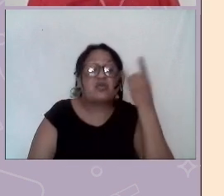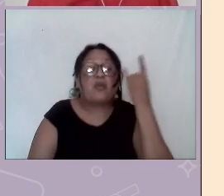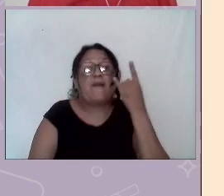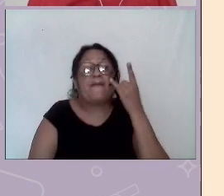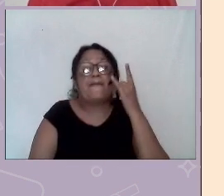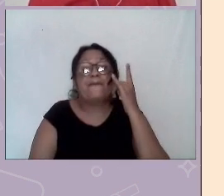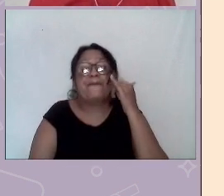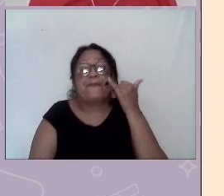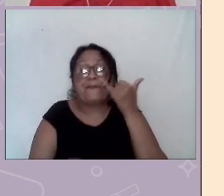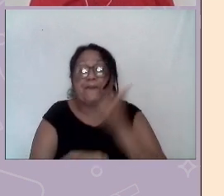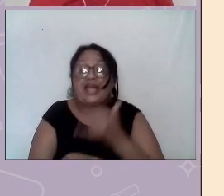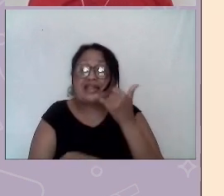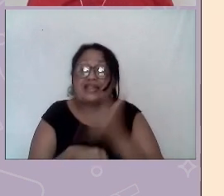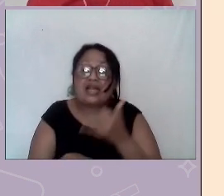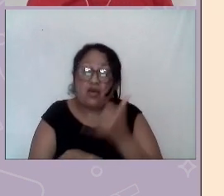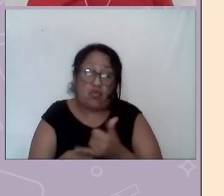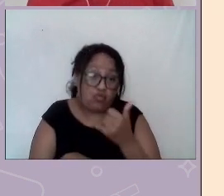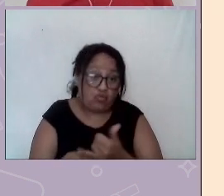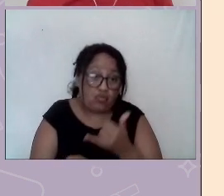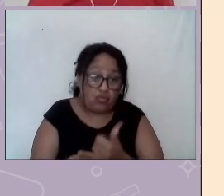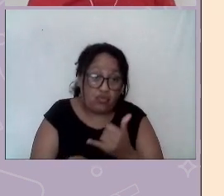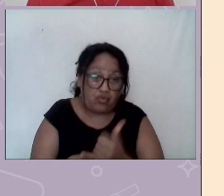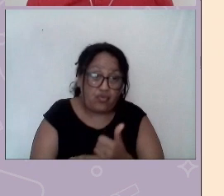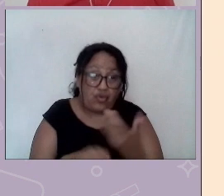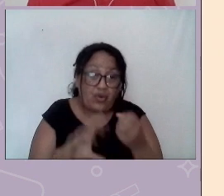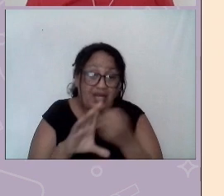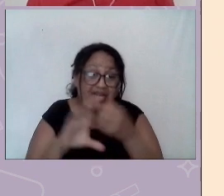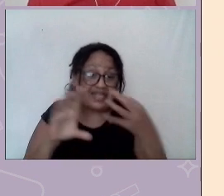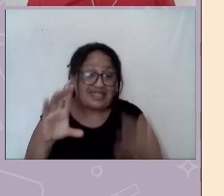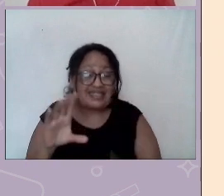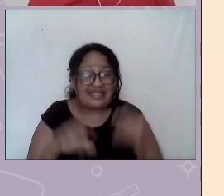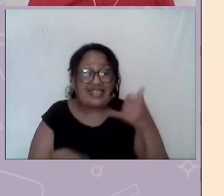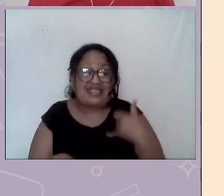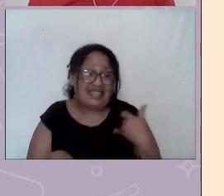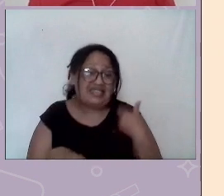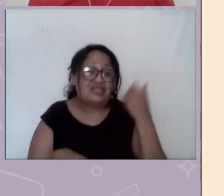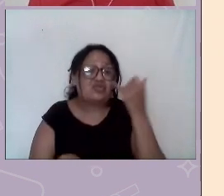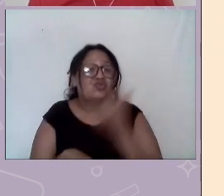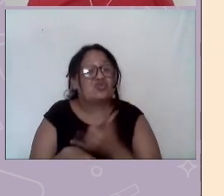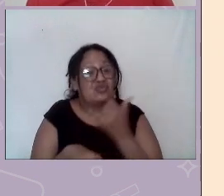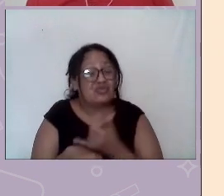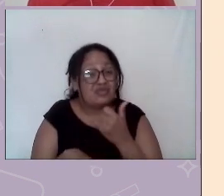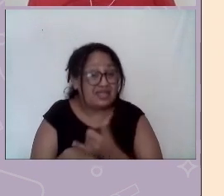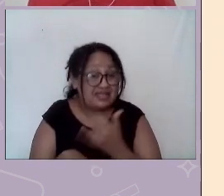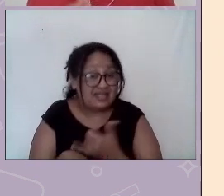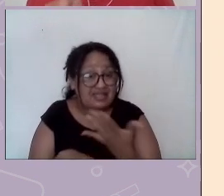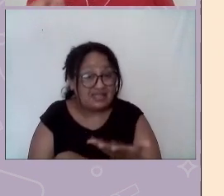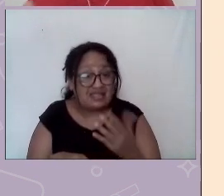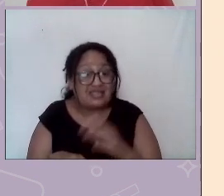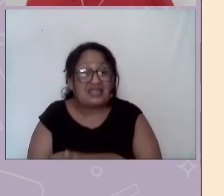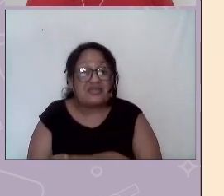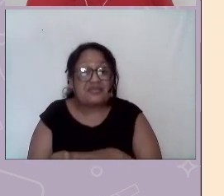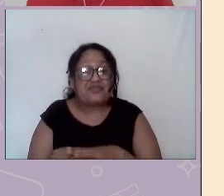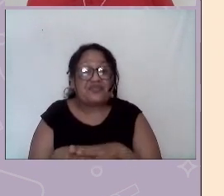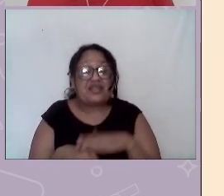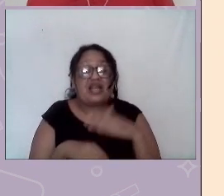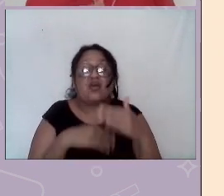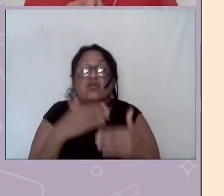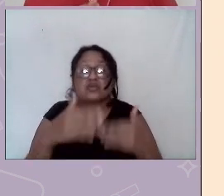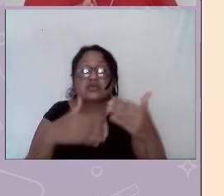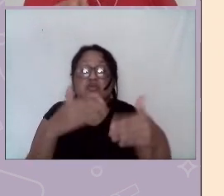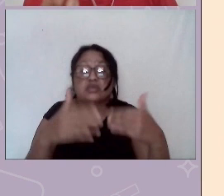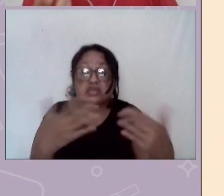característica muito mais dessa idade dos metais dessa continuação